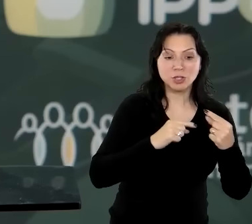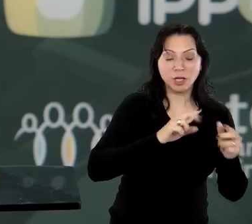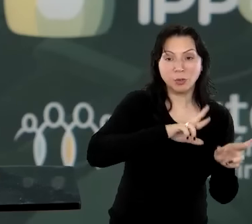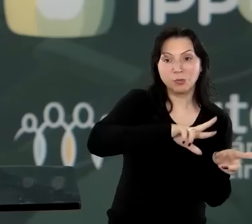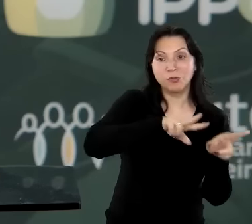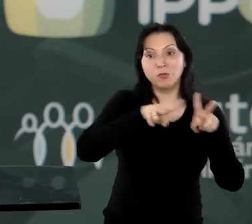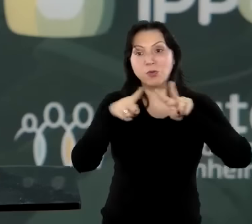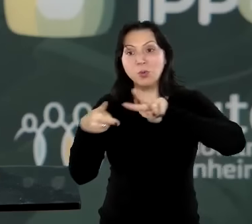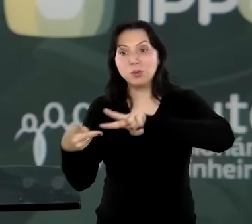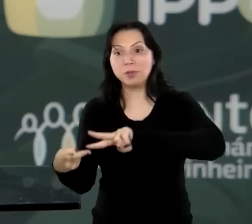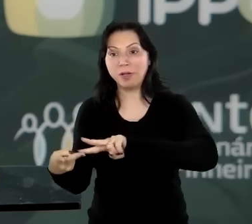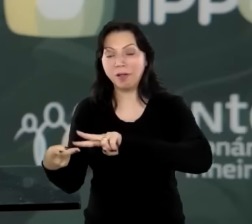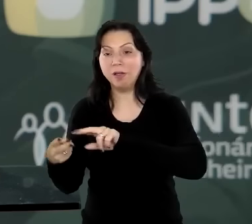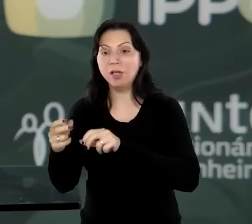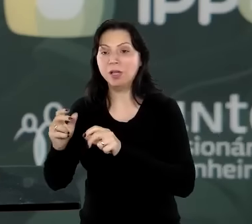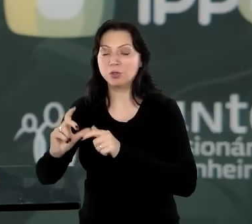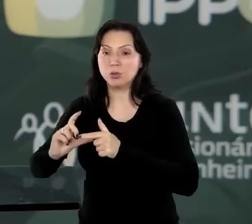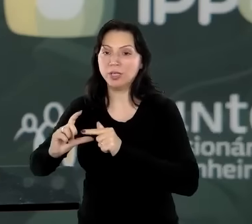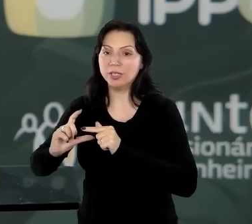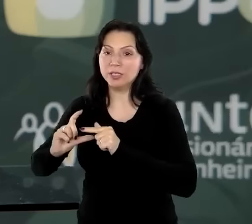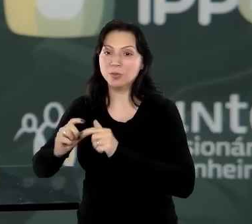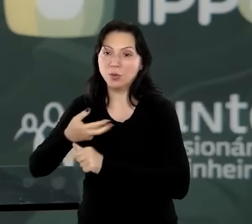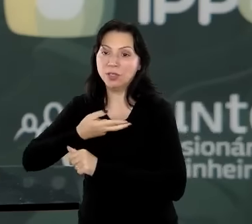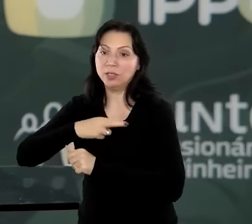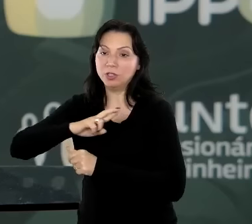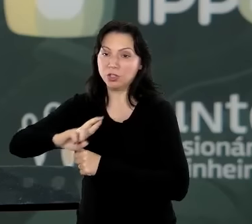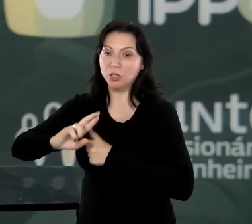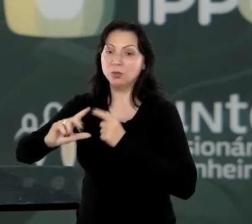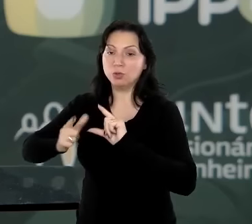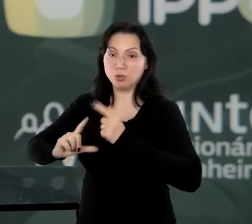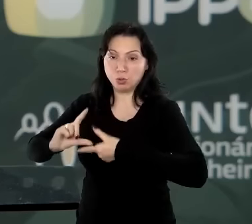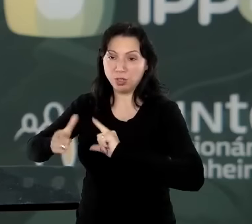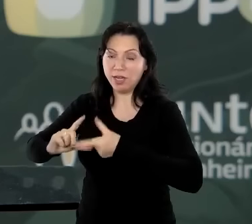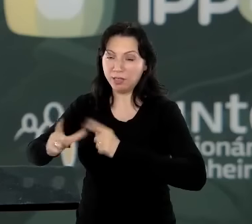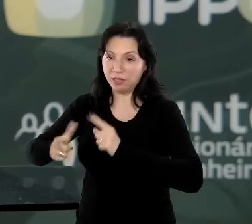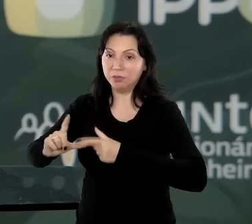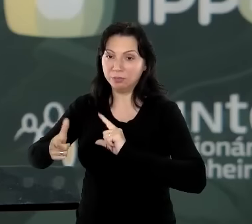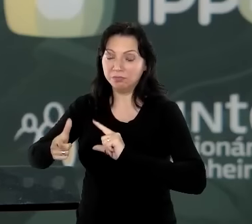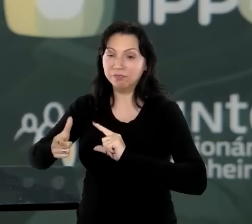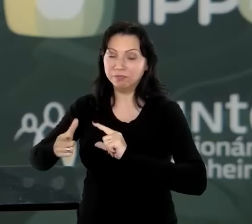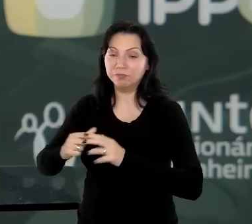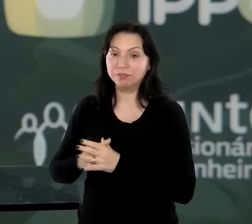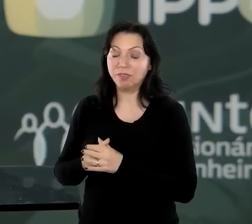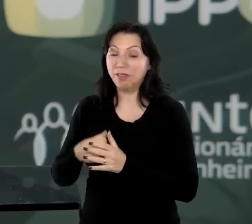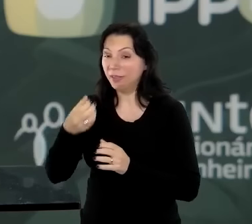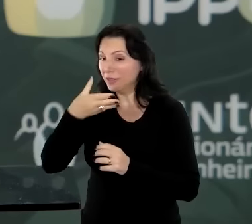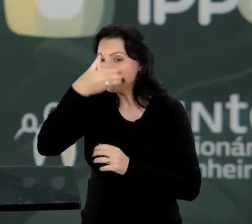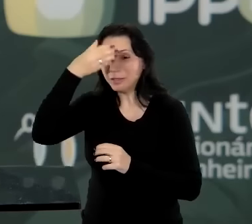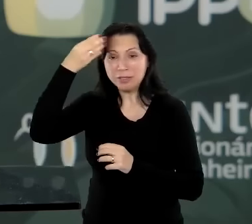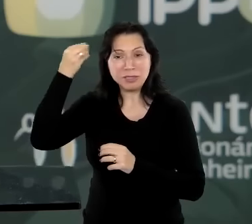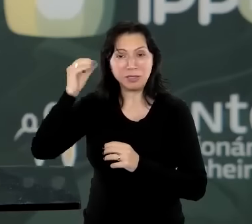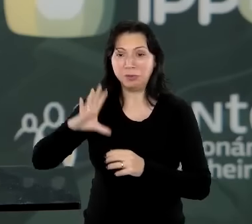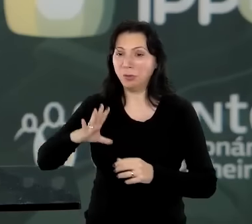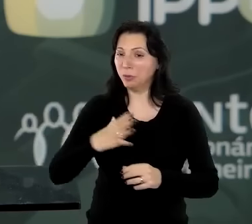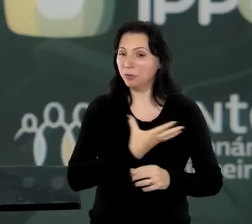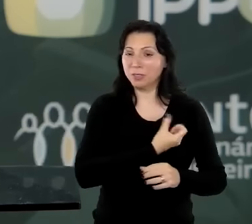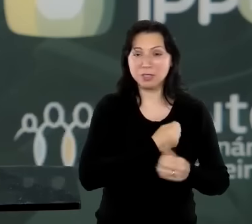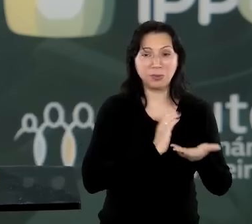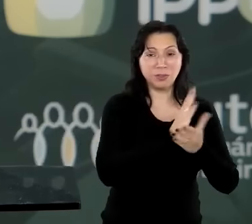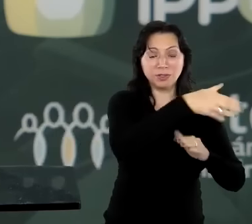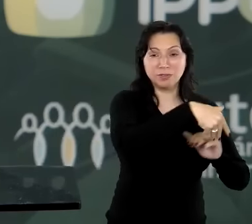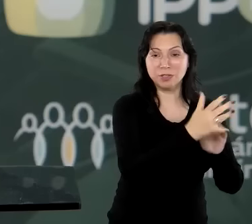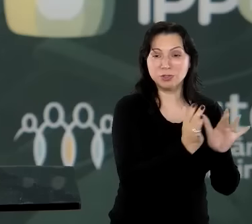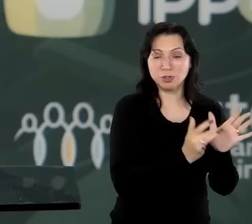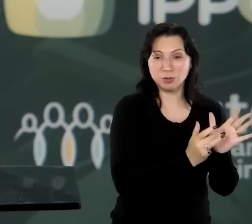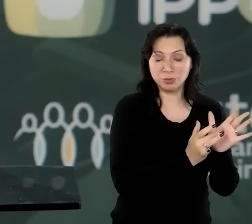para o judaísmo, depois de ter abraçado o cristianismo, é voltar para as sombras, é cometer